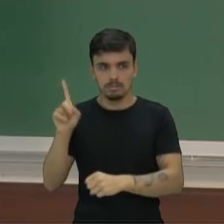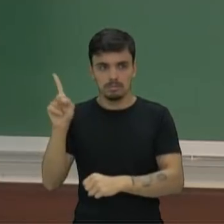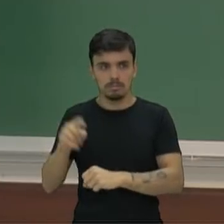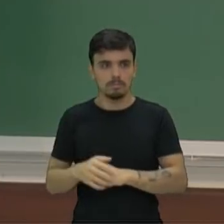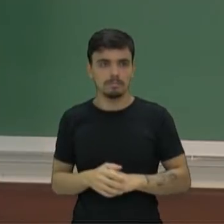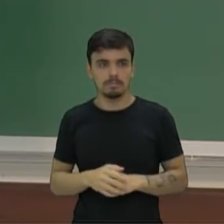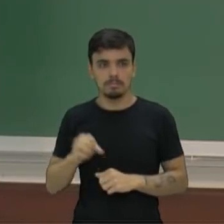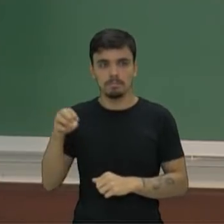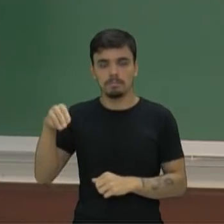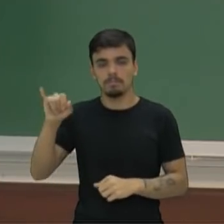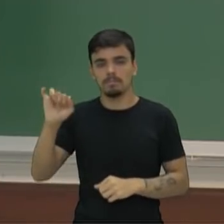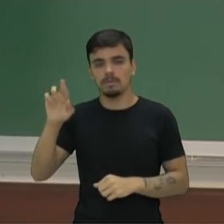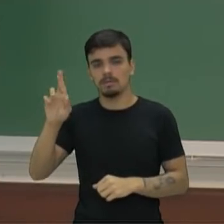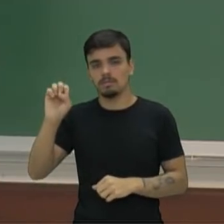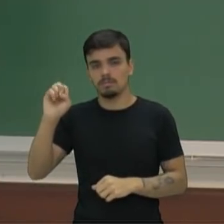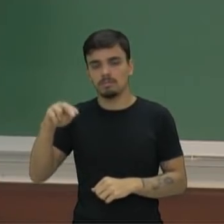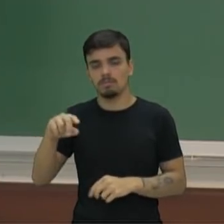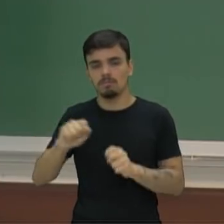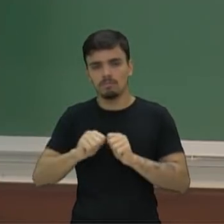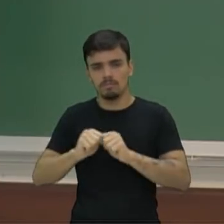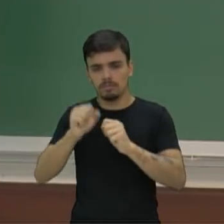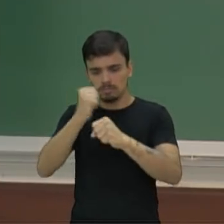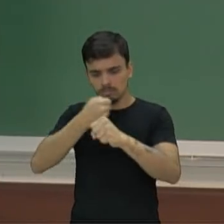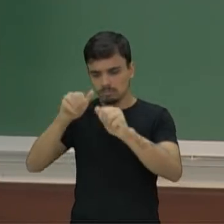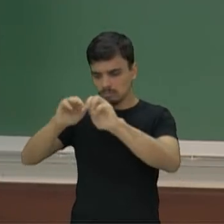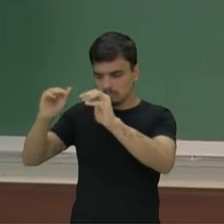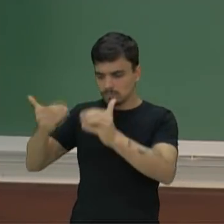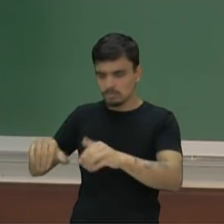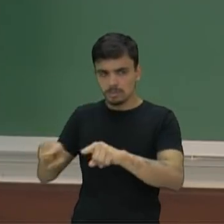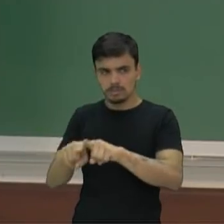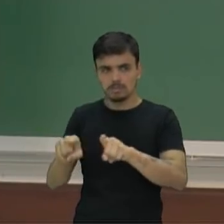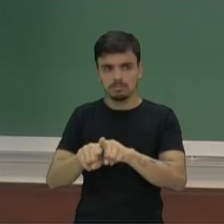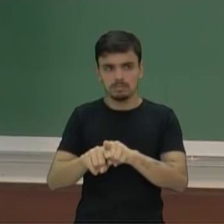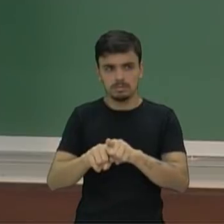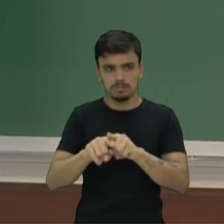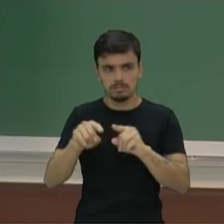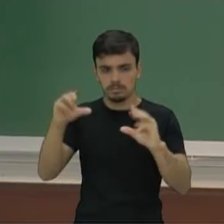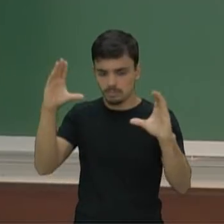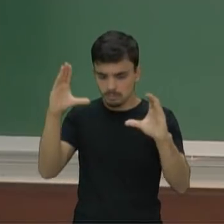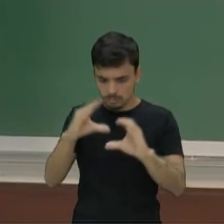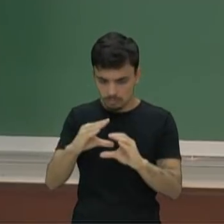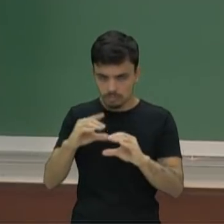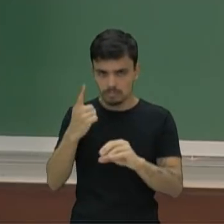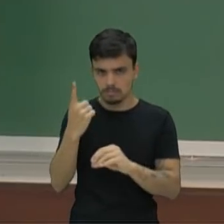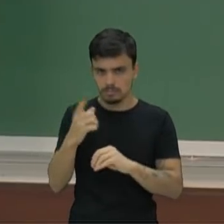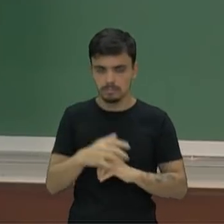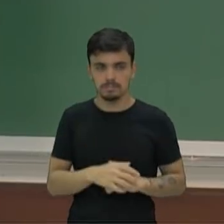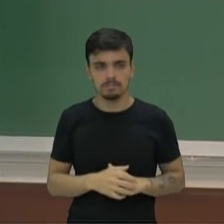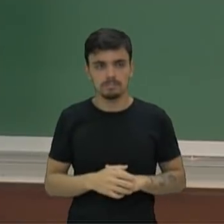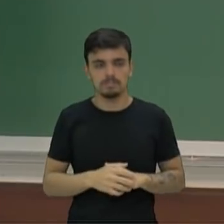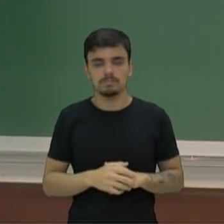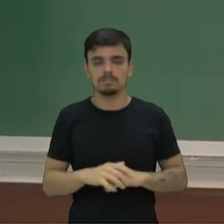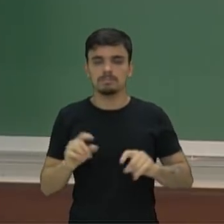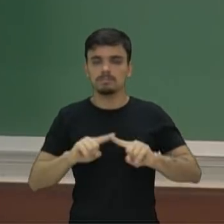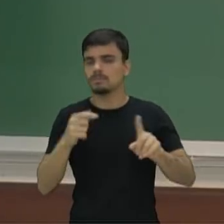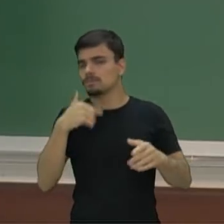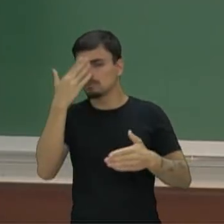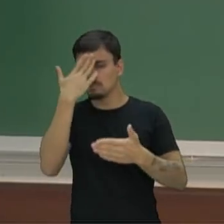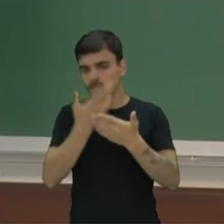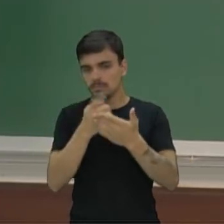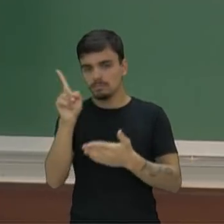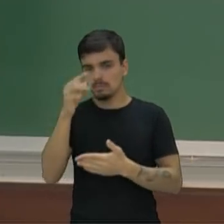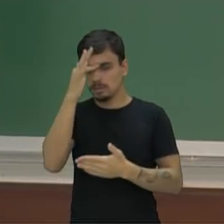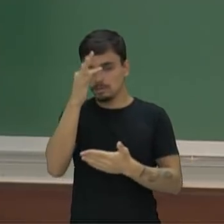tinha feito essa estátua, e depois essa cópia romana em bronze, reduzida, né, tamanho reduzido do século II depois de Cristo. Mas acredita-se que ela é